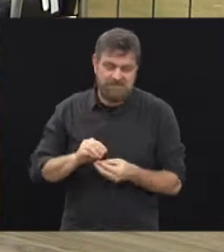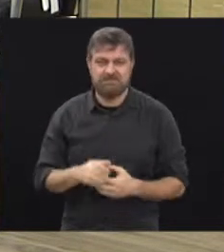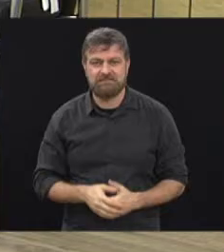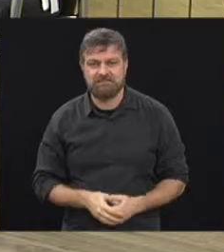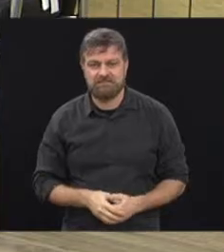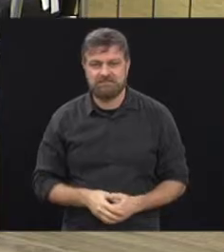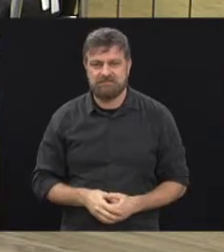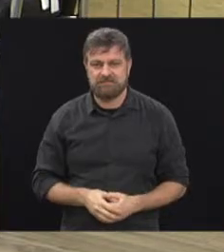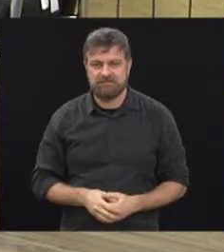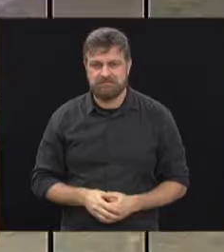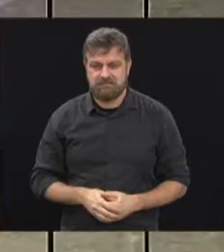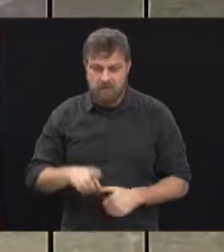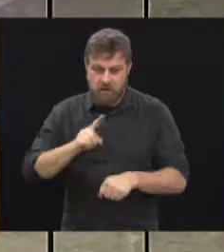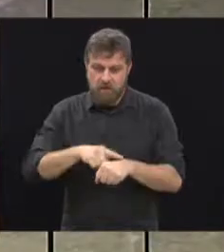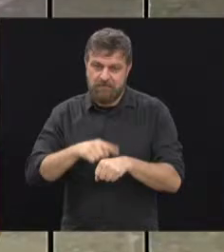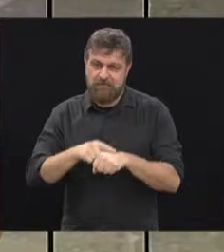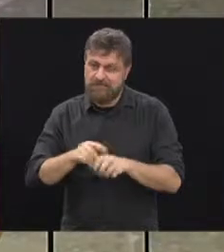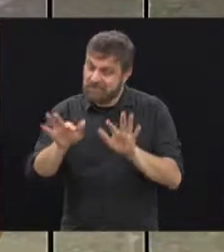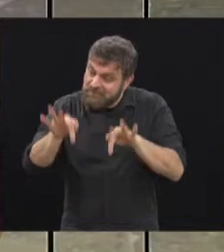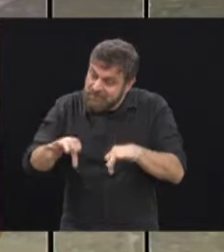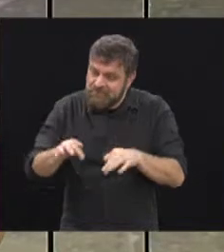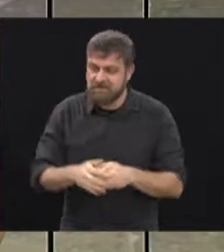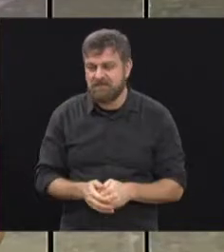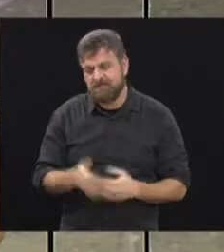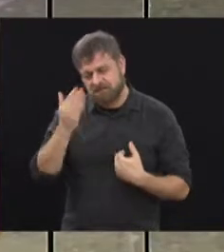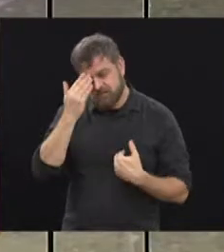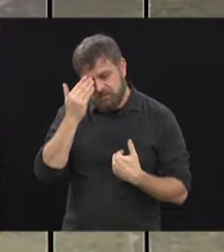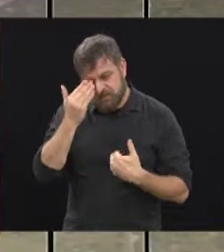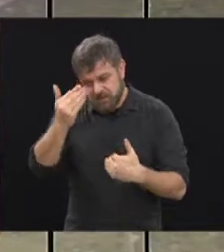E é isso. Tati, o tempo do nosso programa está acabando. Eu